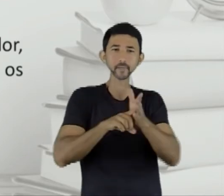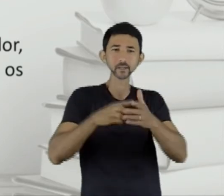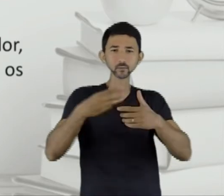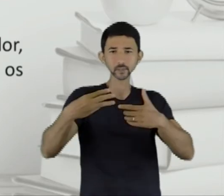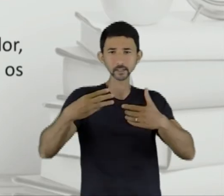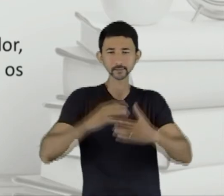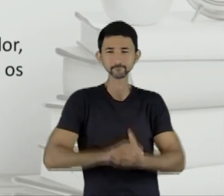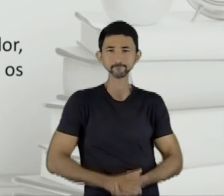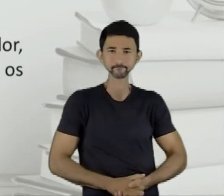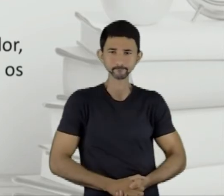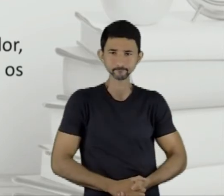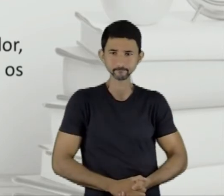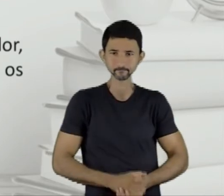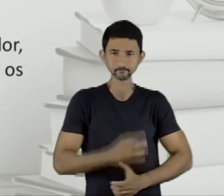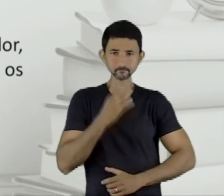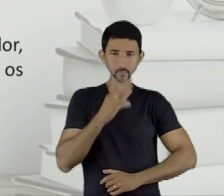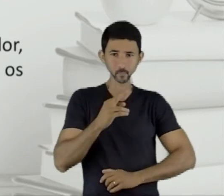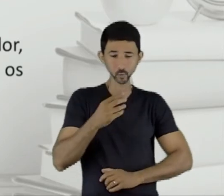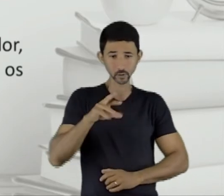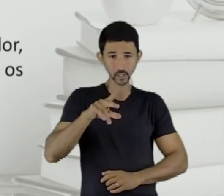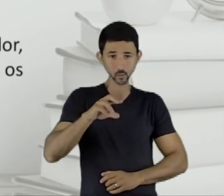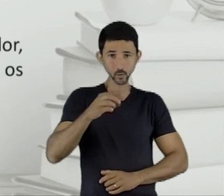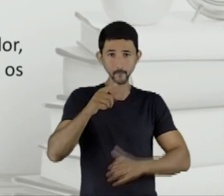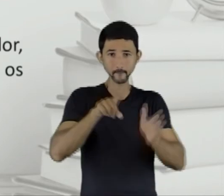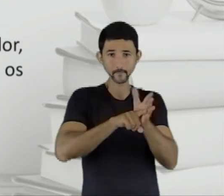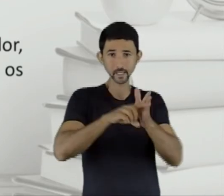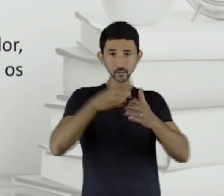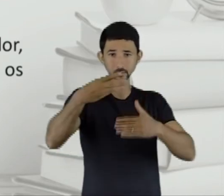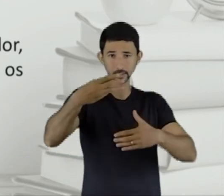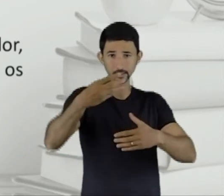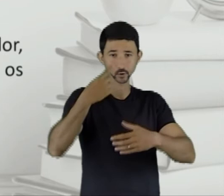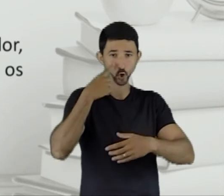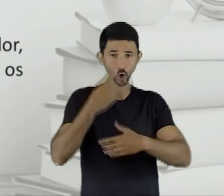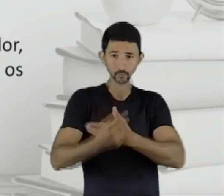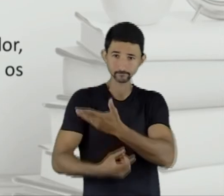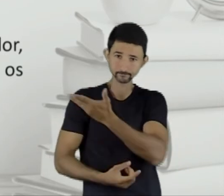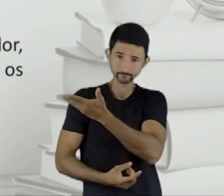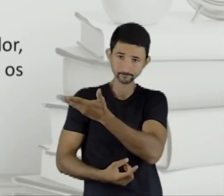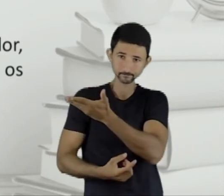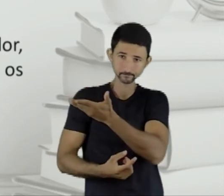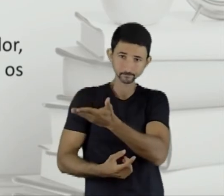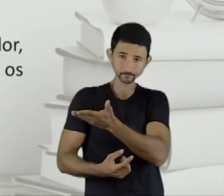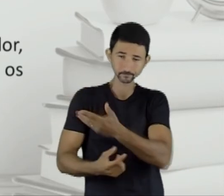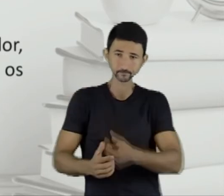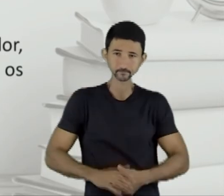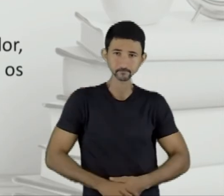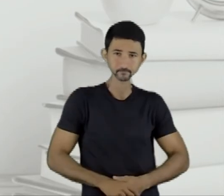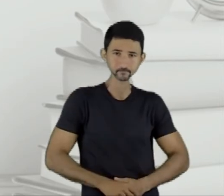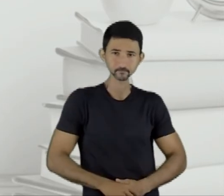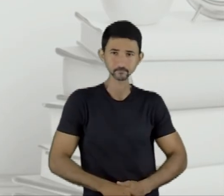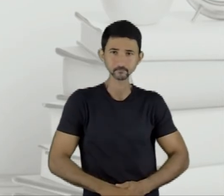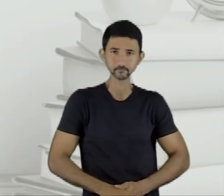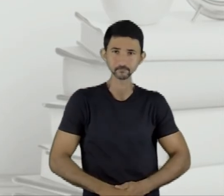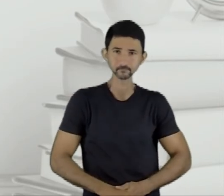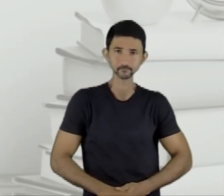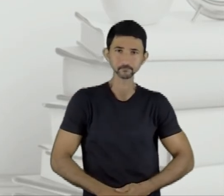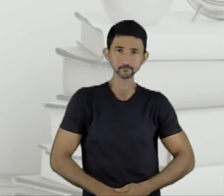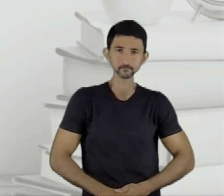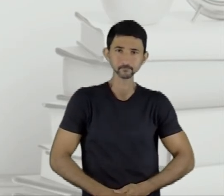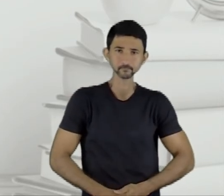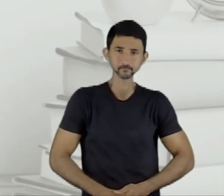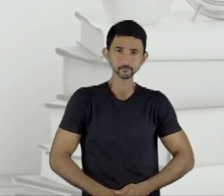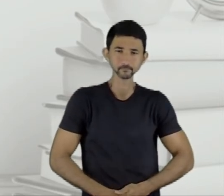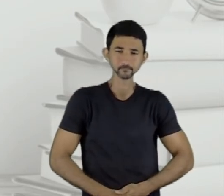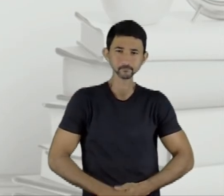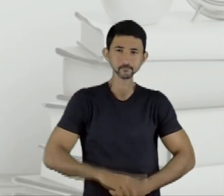33 onzeavos, menos 3. Olha só como é que se faz quando tem o mesmo denominador. E quando